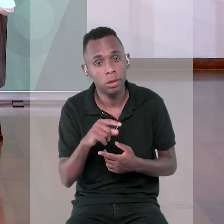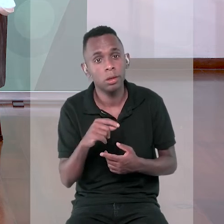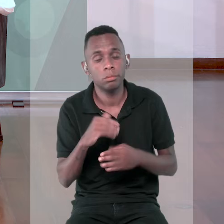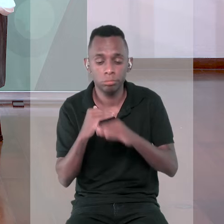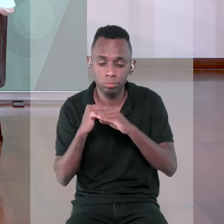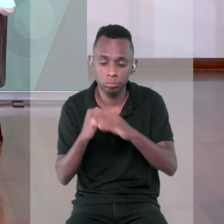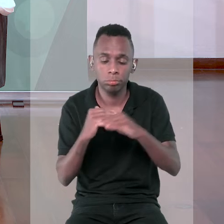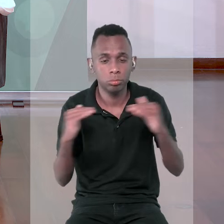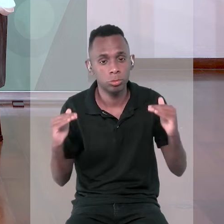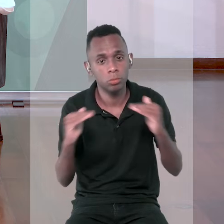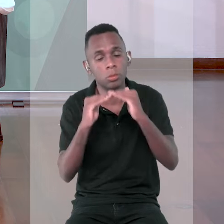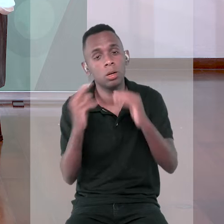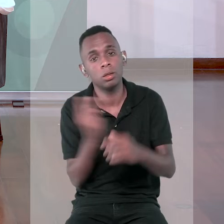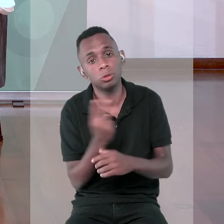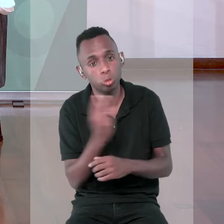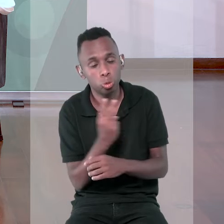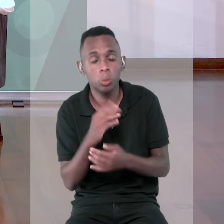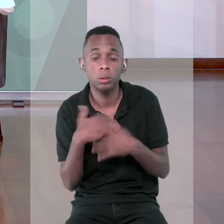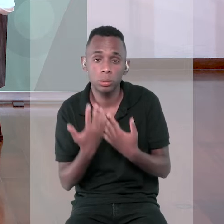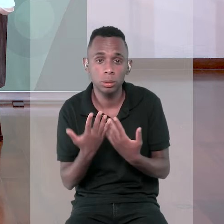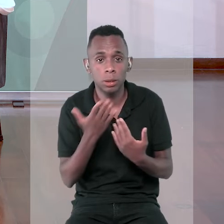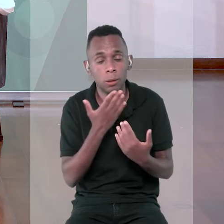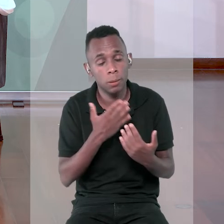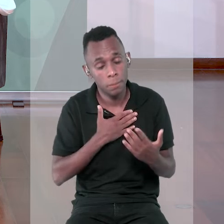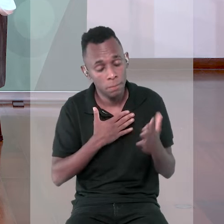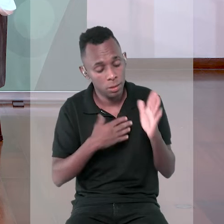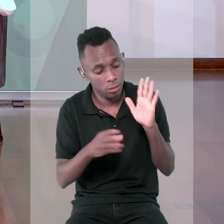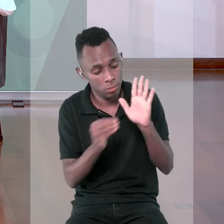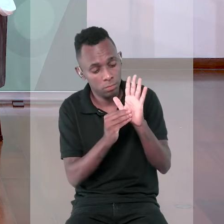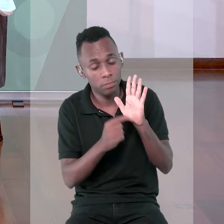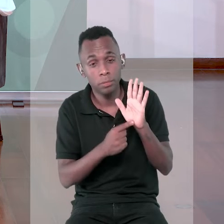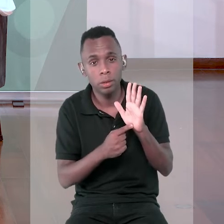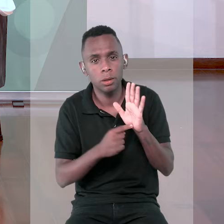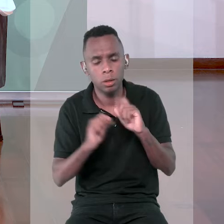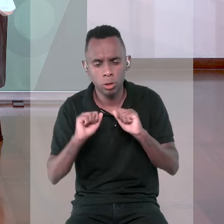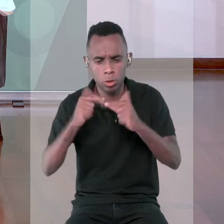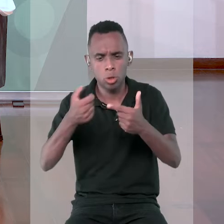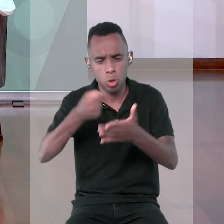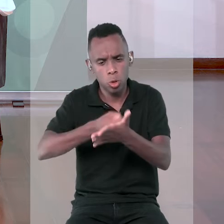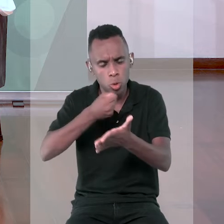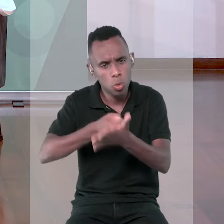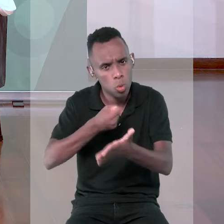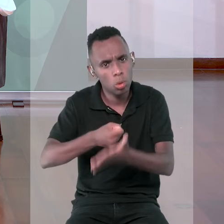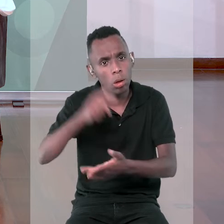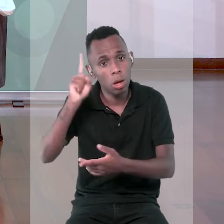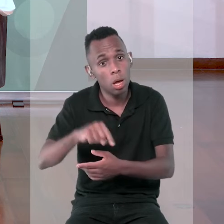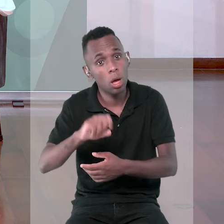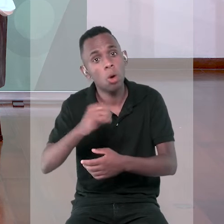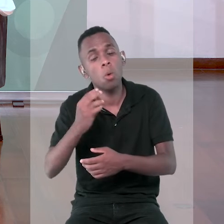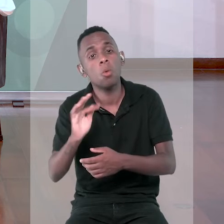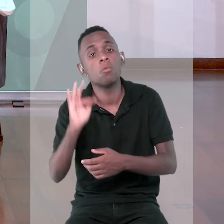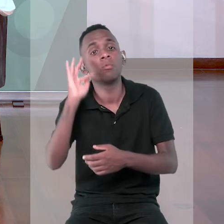que alinhava as duas. Tanto é que minha epígrafe é lutar pelo que se é e lutar